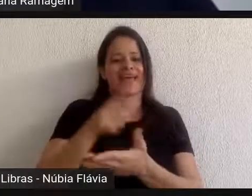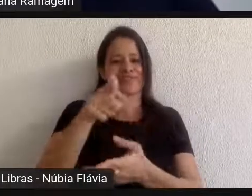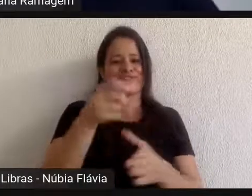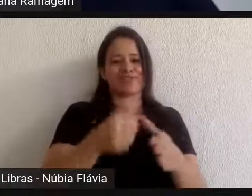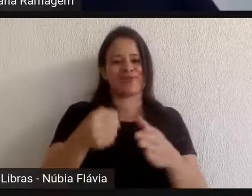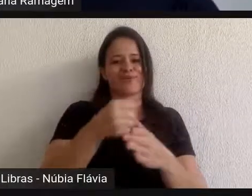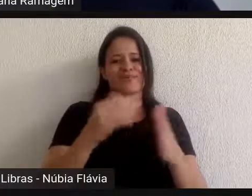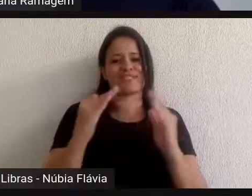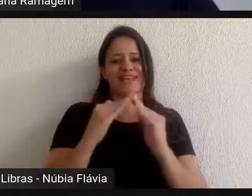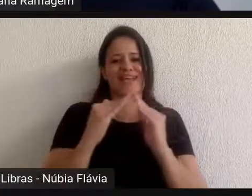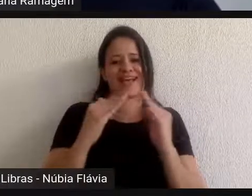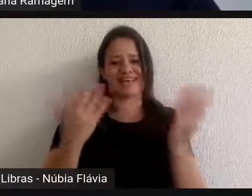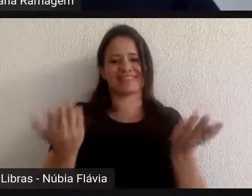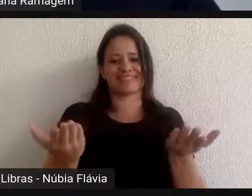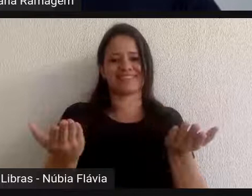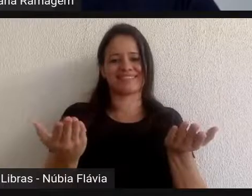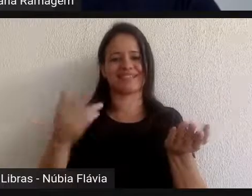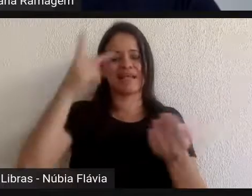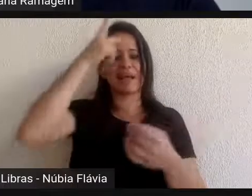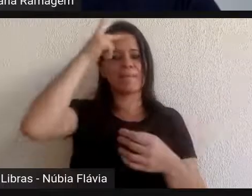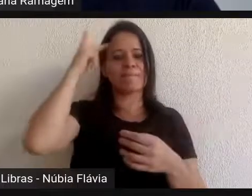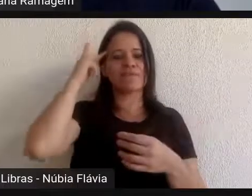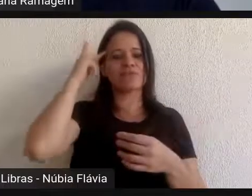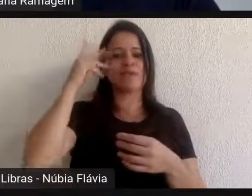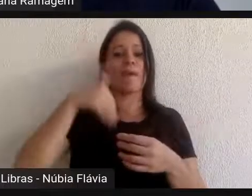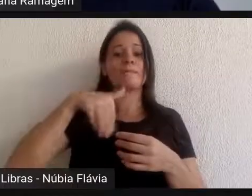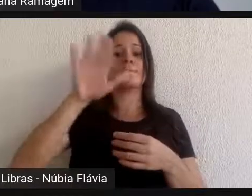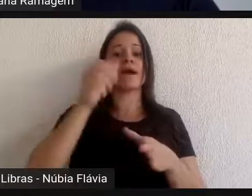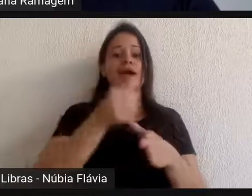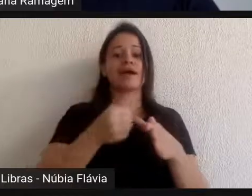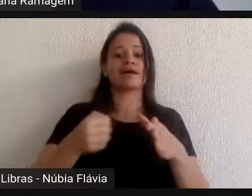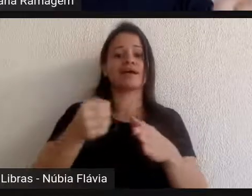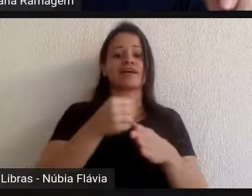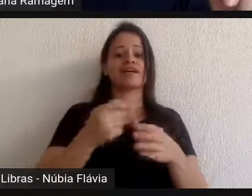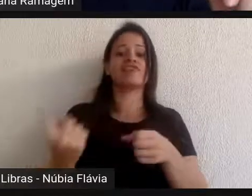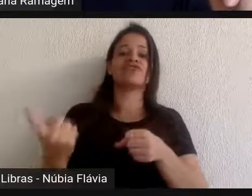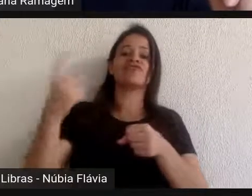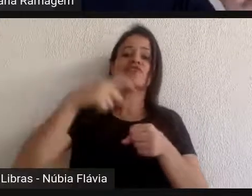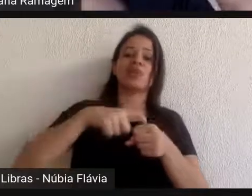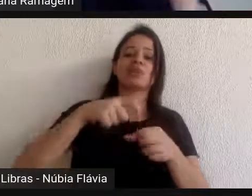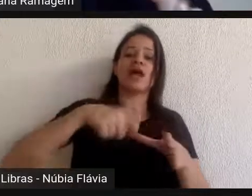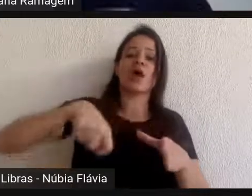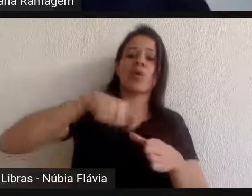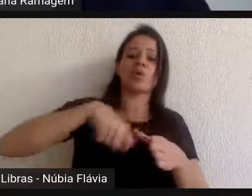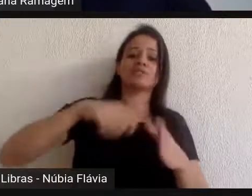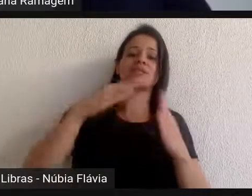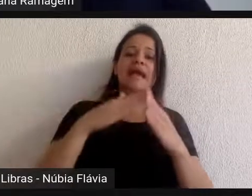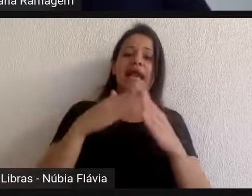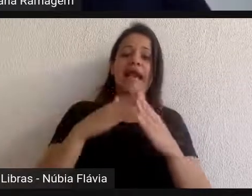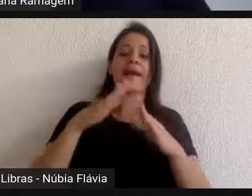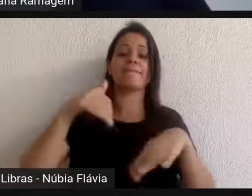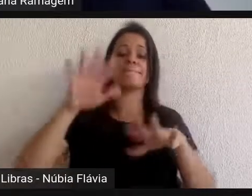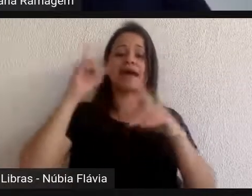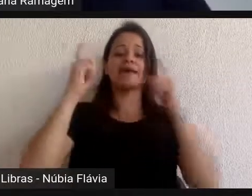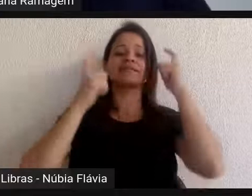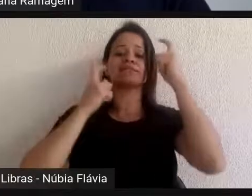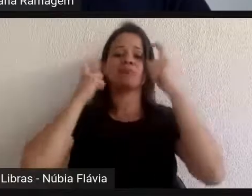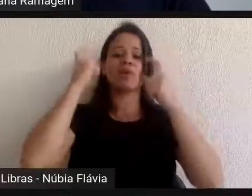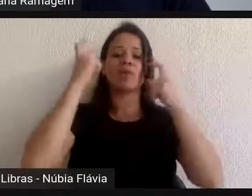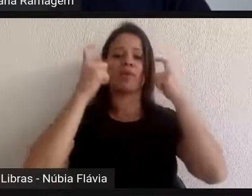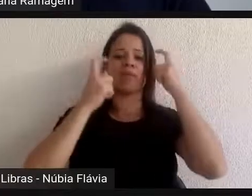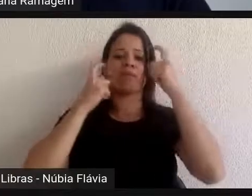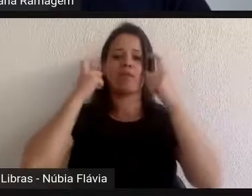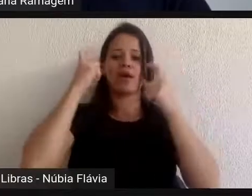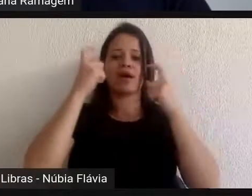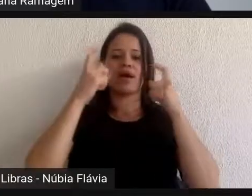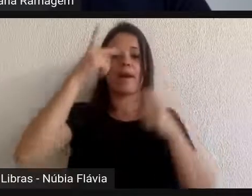trouxe as pessoas não só para essa coisa do eu preciso voltar a cozinhar em casa, mas também de se preocupar um pouco mais, tá? Para a população